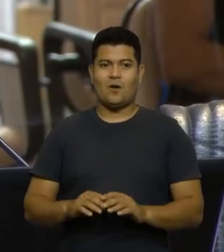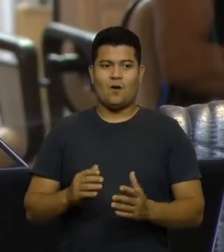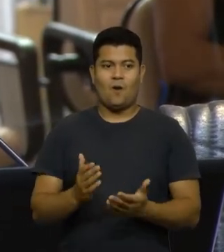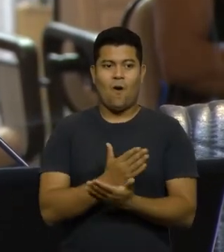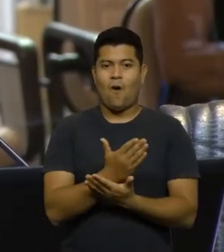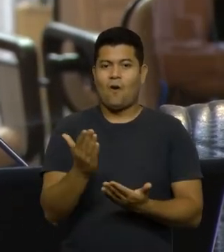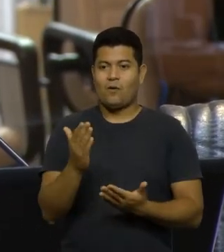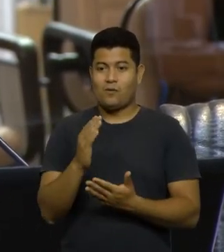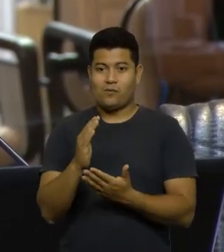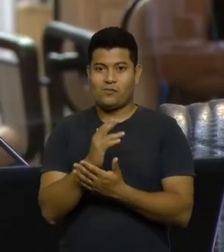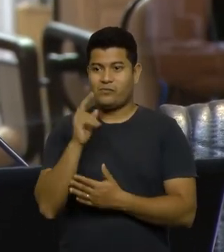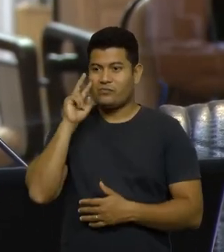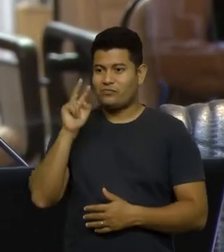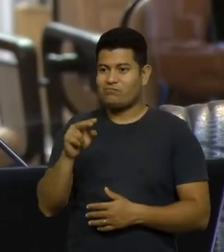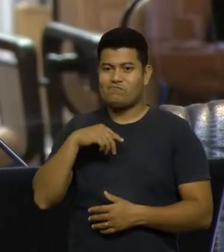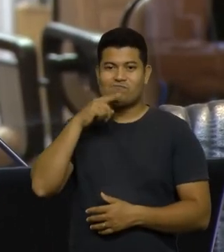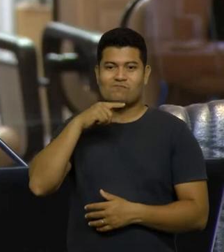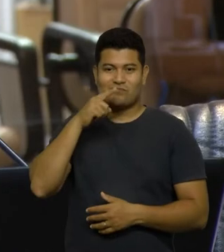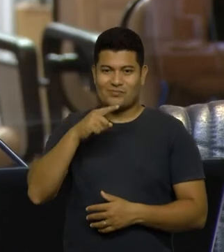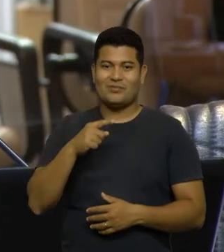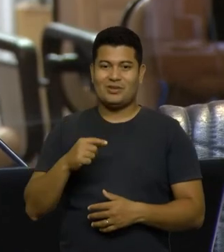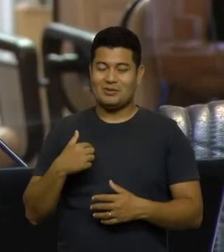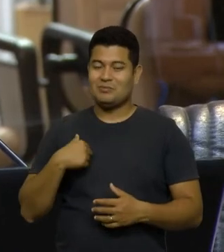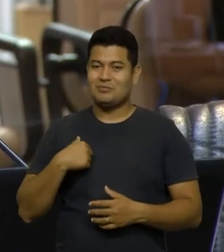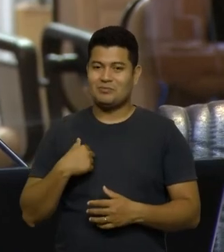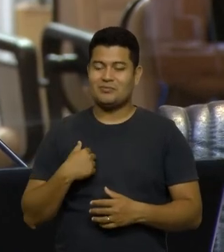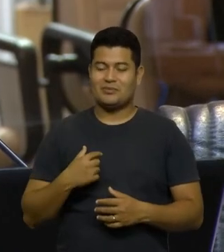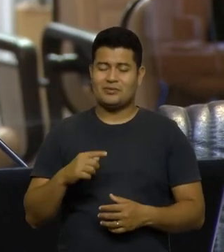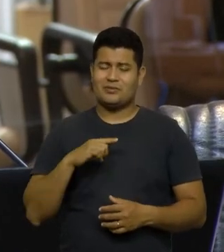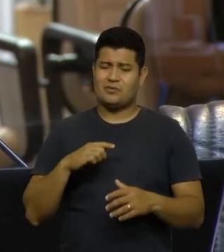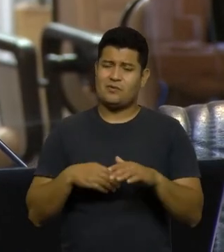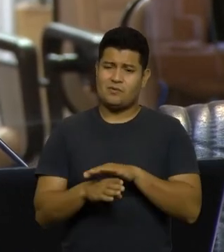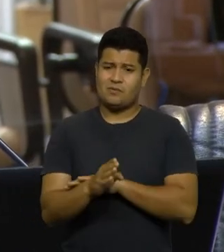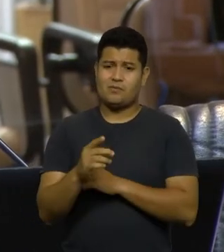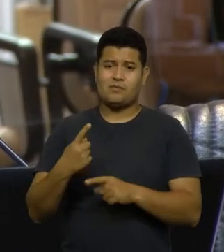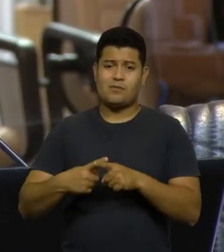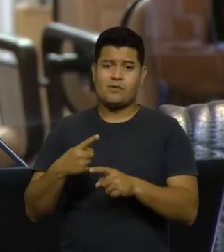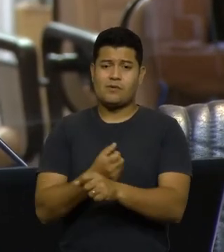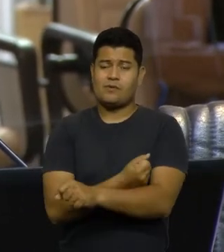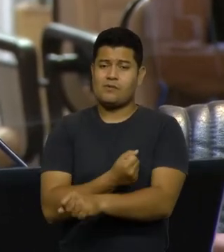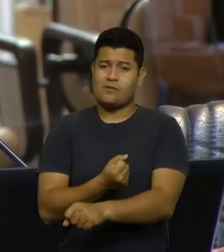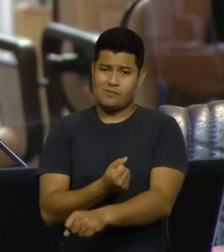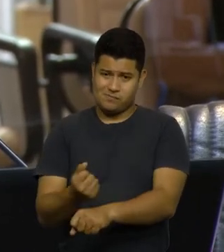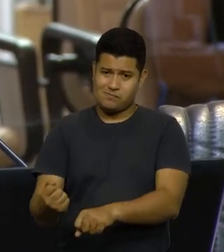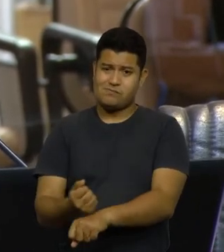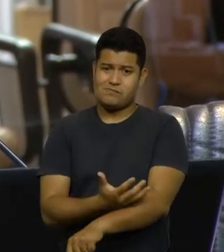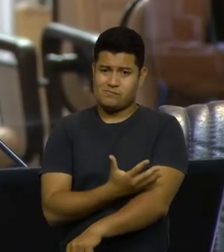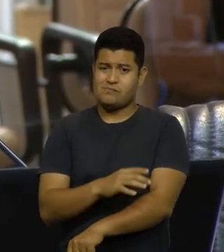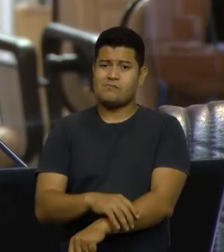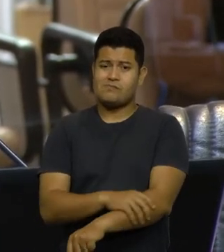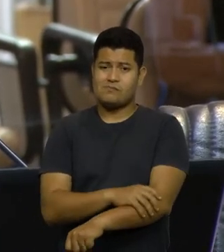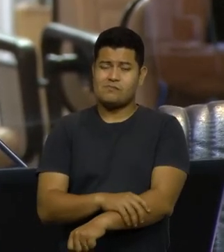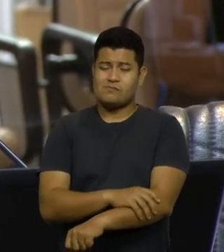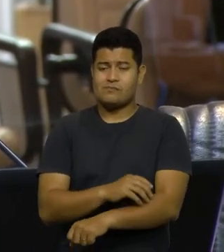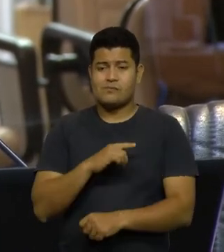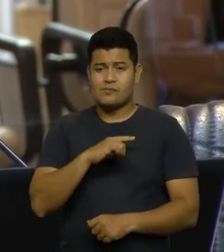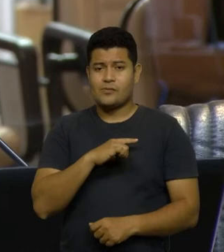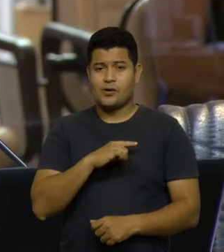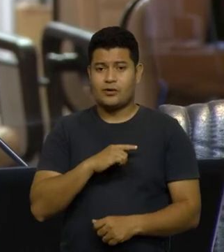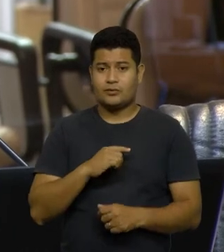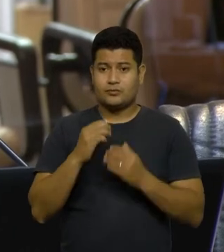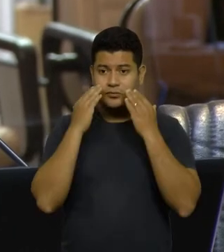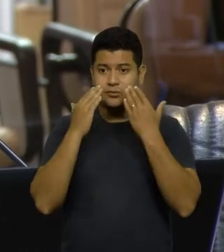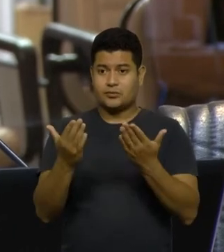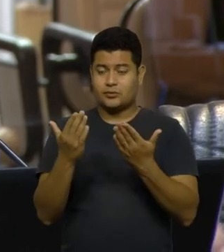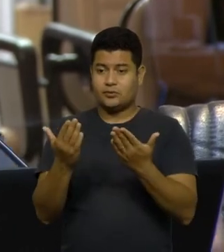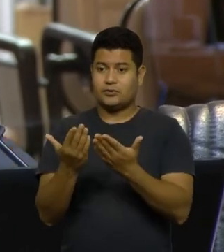também. Isso é muito comum, até porque eu acredito que estamos emocionados nesse momento, né, de estar mostrando um pedaço de Santa Catarina, que é